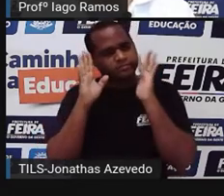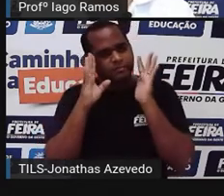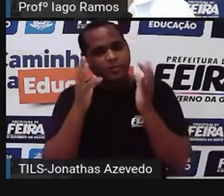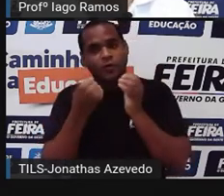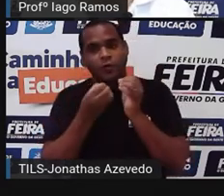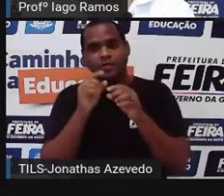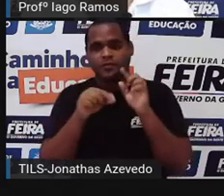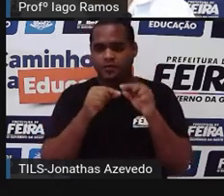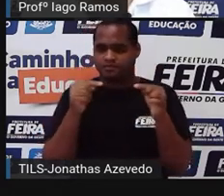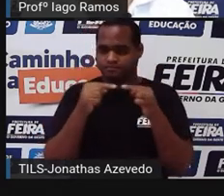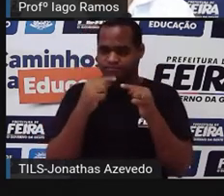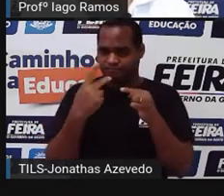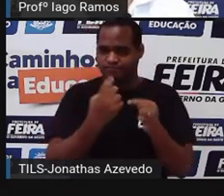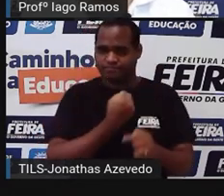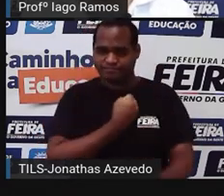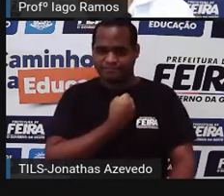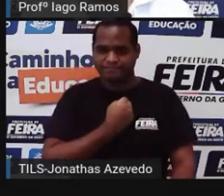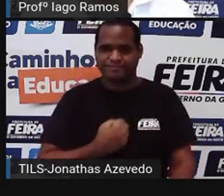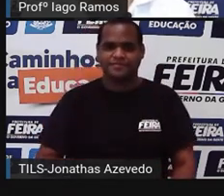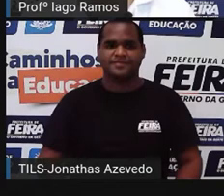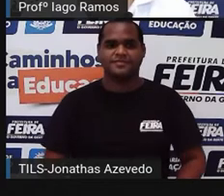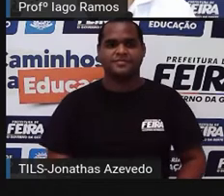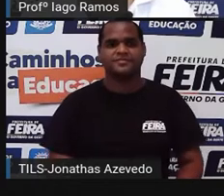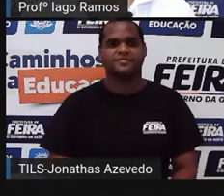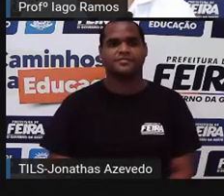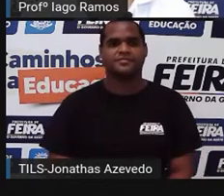escolhe seu número tá